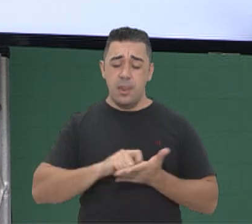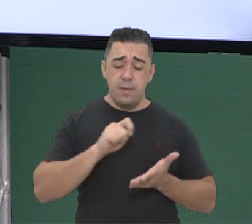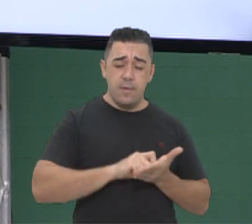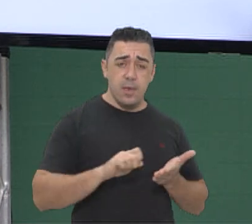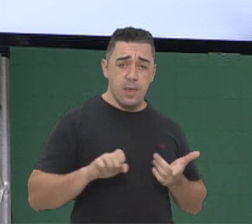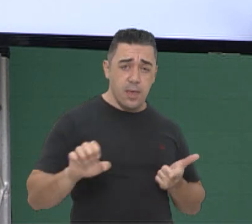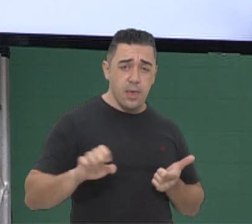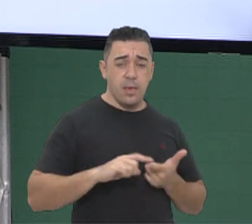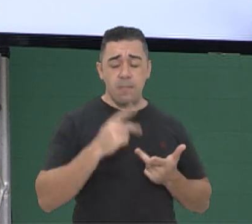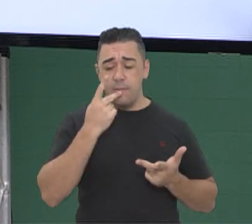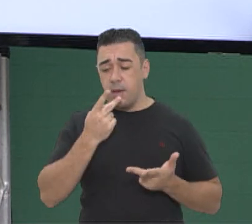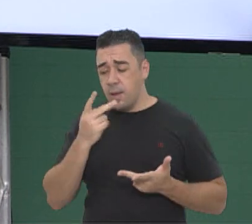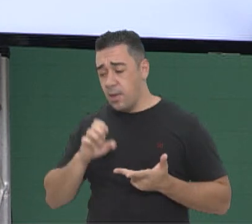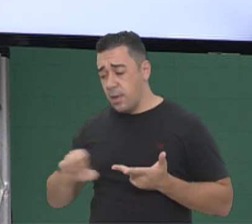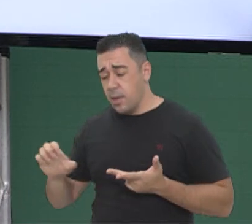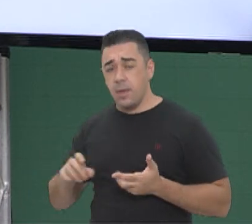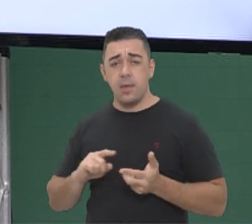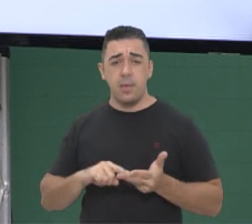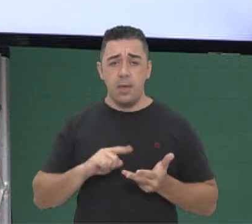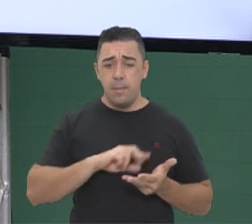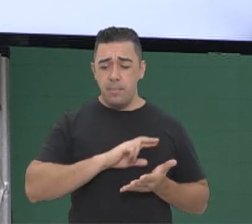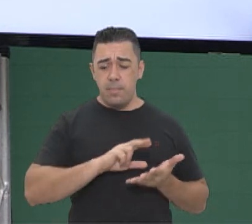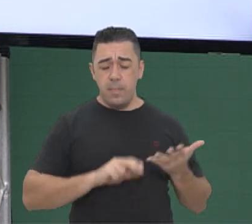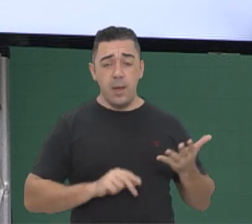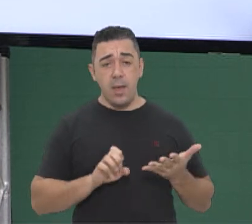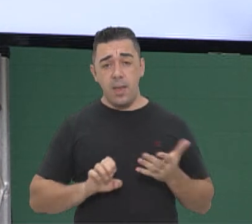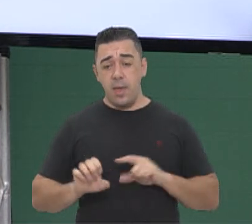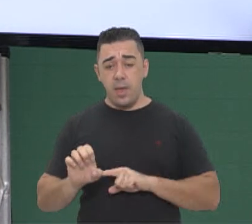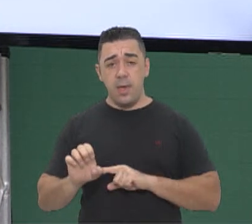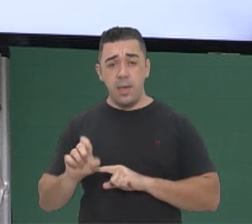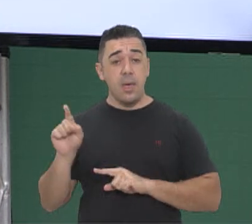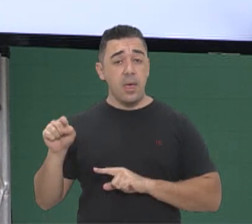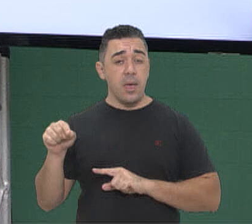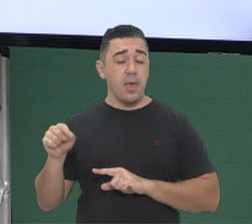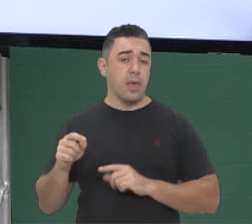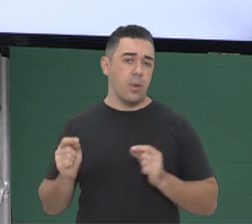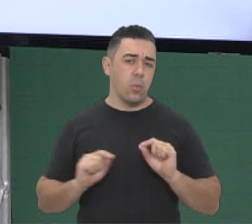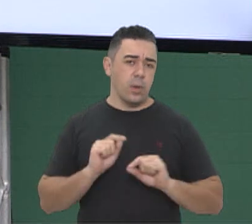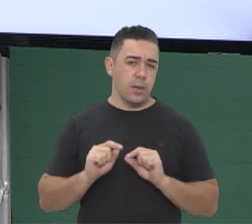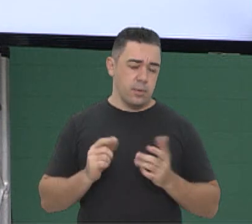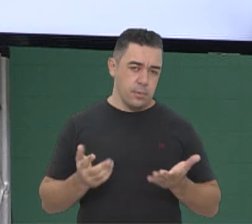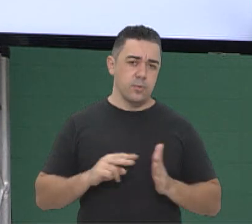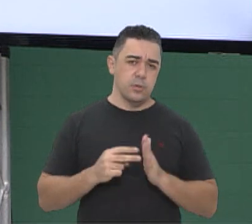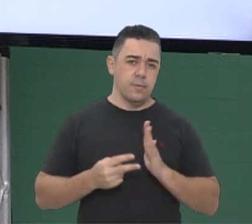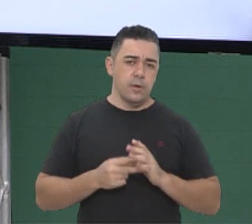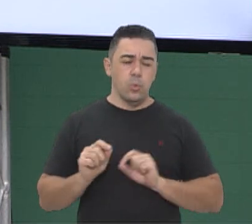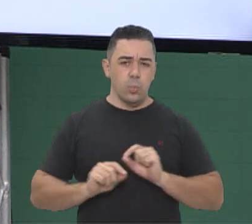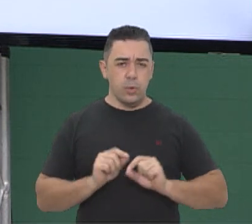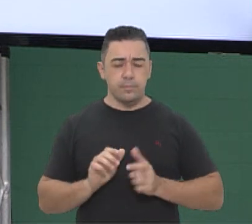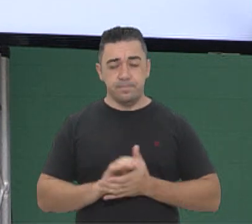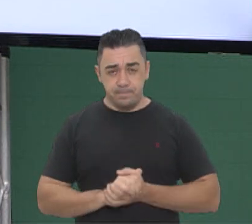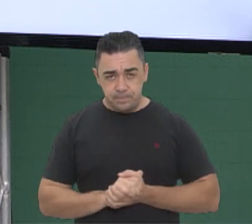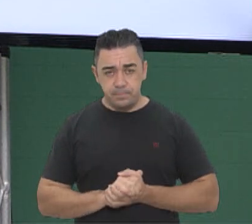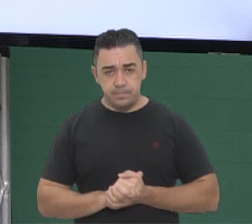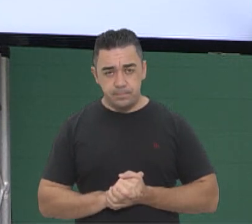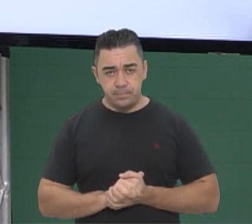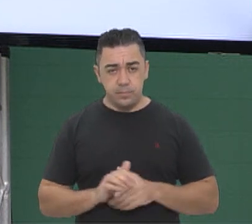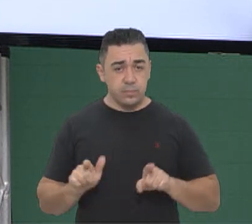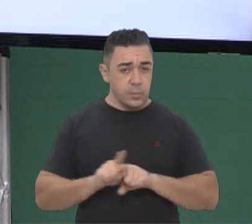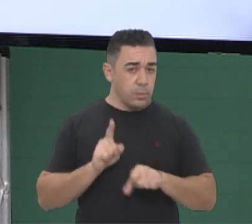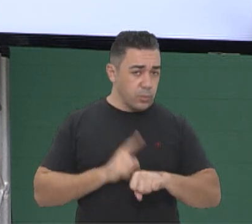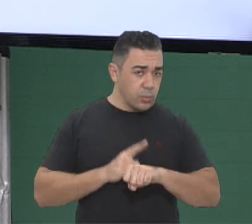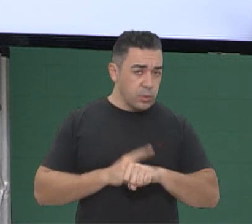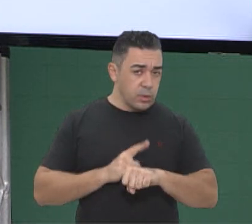escreveré, hablaré, viviré, essas terminações acentuadas. Enfim, além do próprio tempo